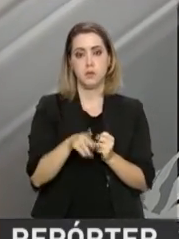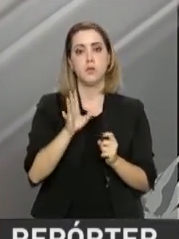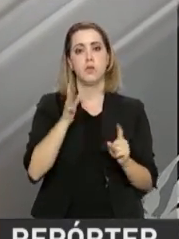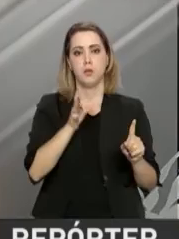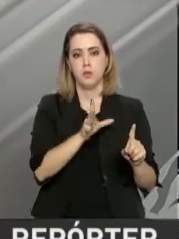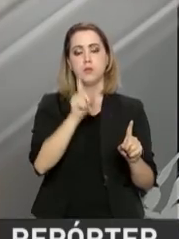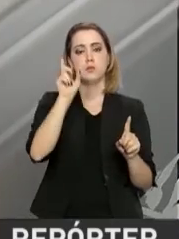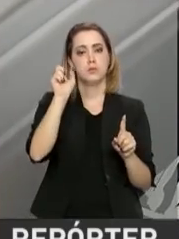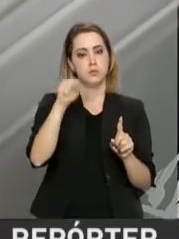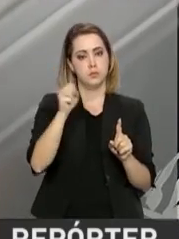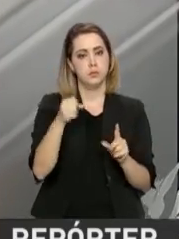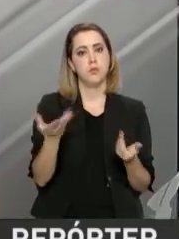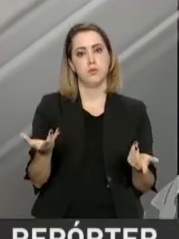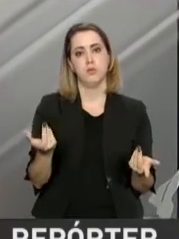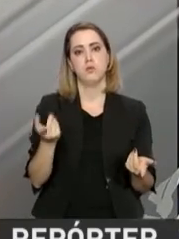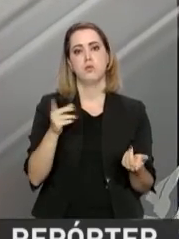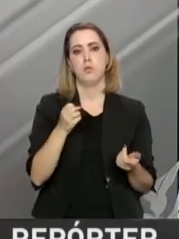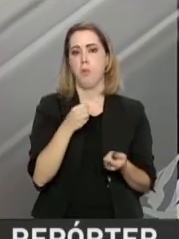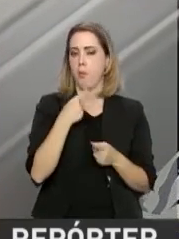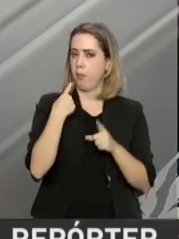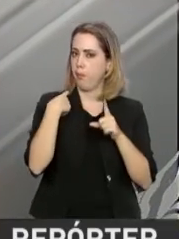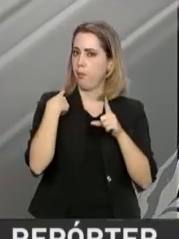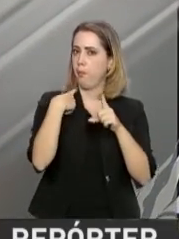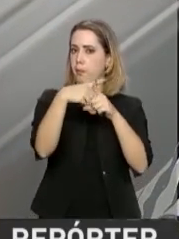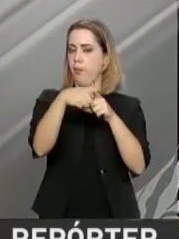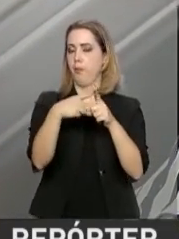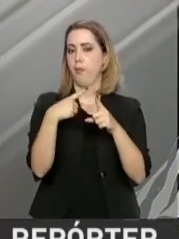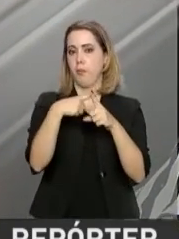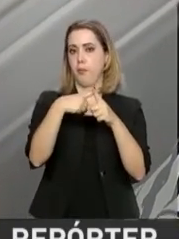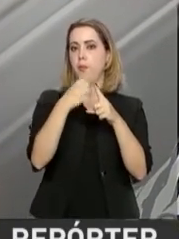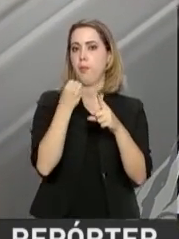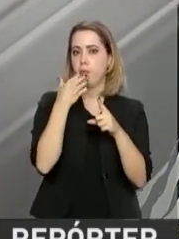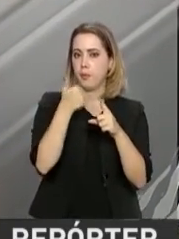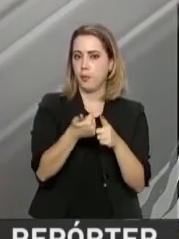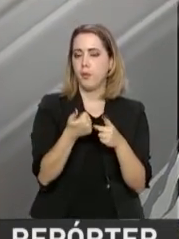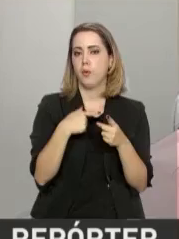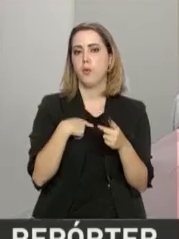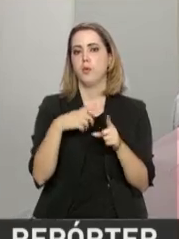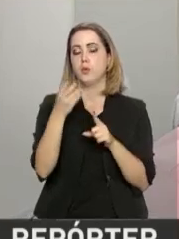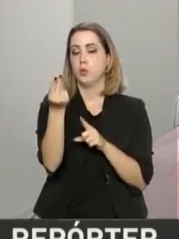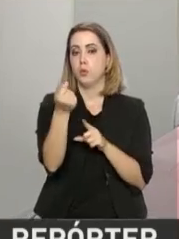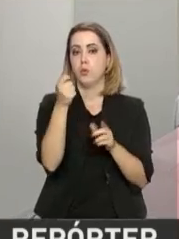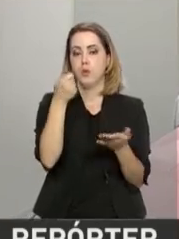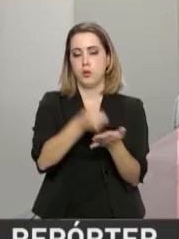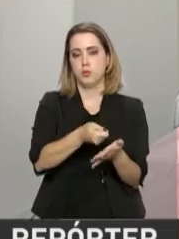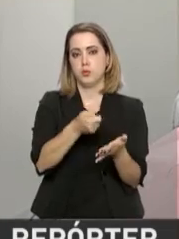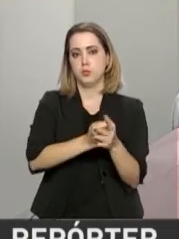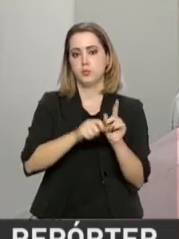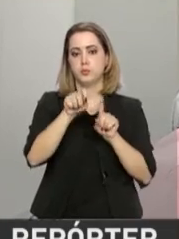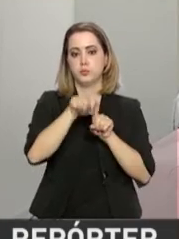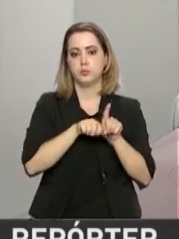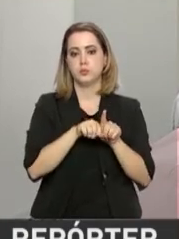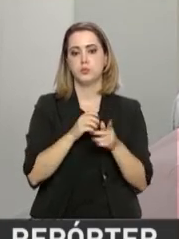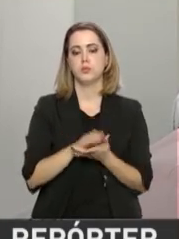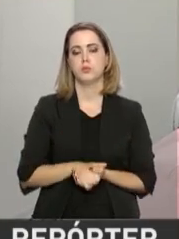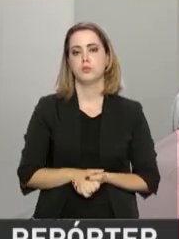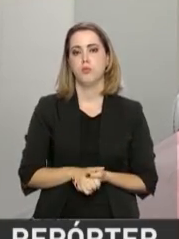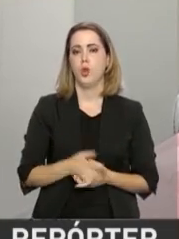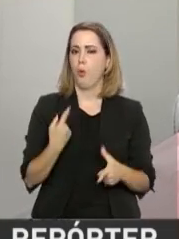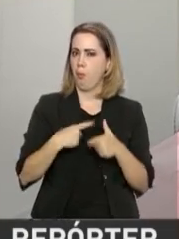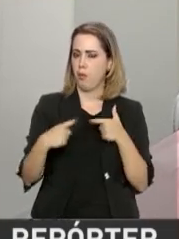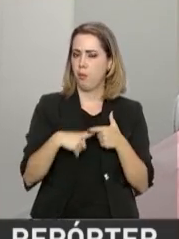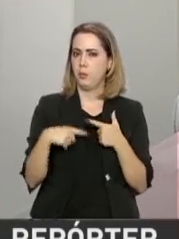influenciar, sim, de modo positivo no seu orçamento mensal. Na crise que a gente está vivendo, né, o país aí,